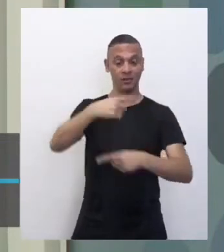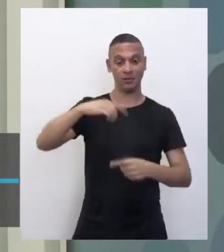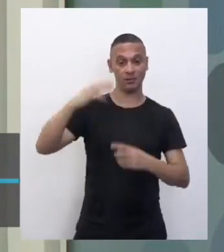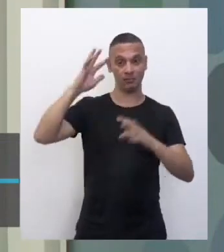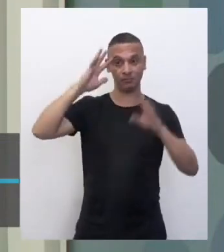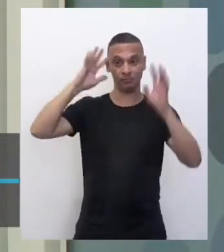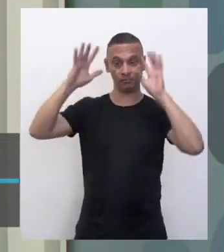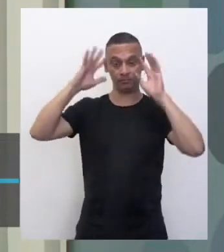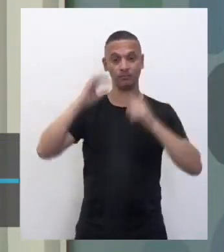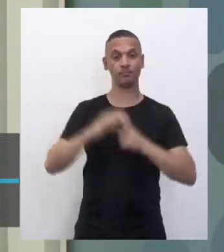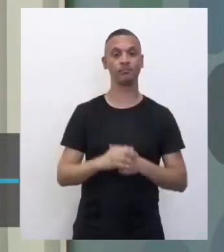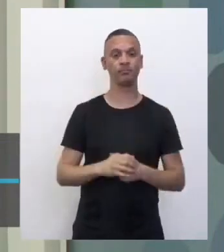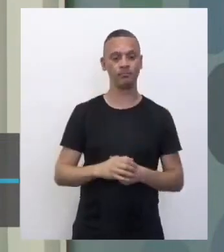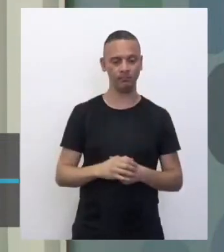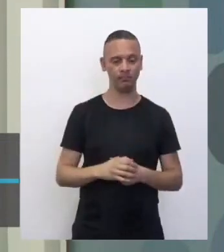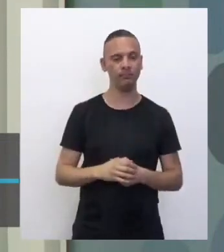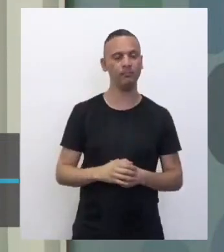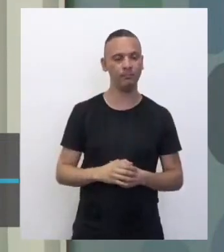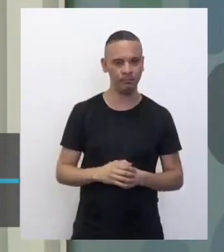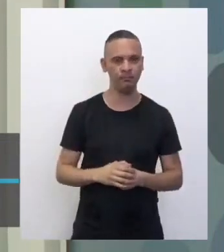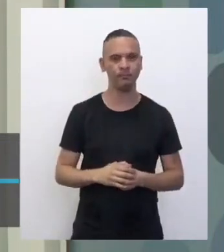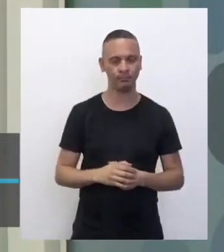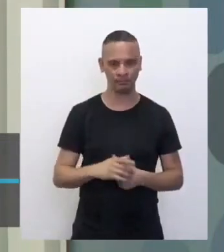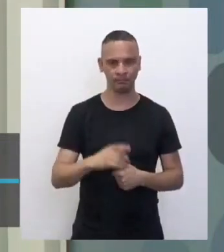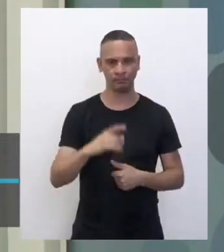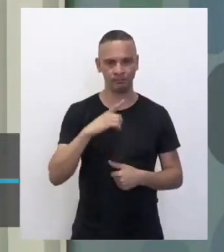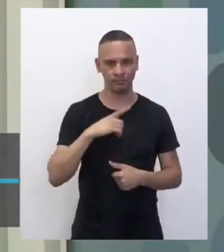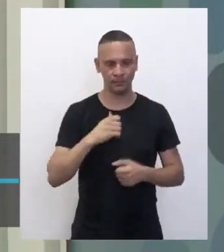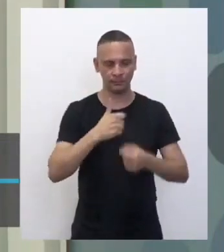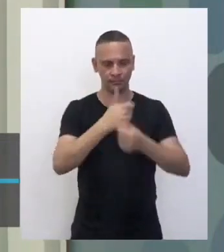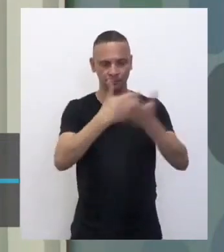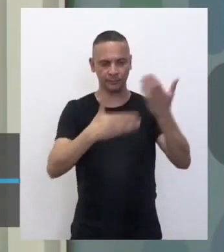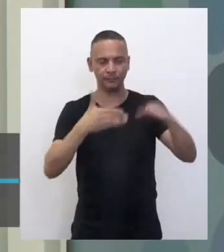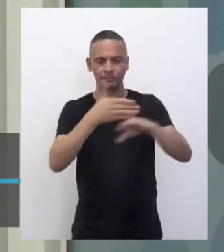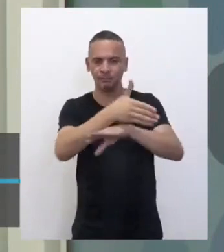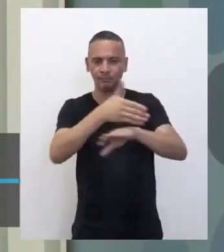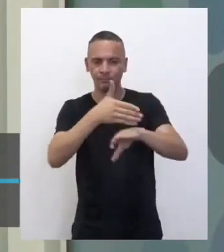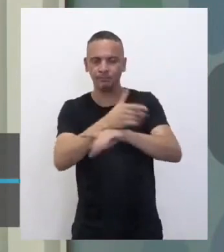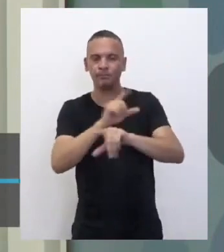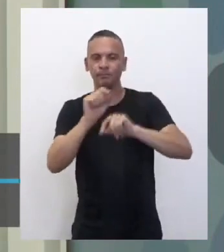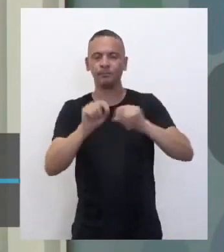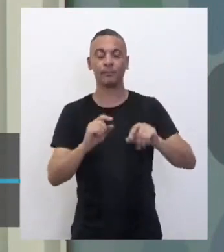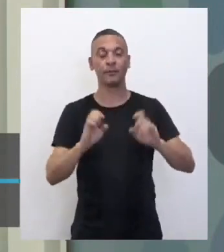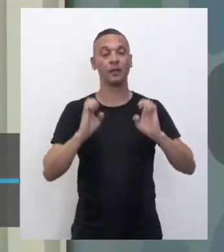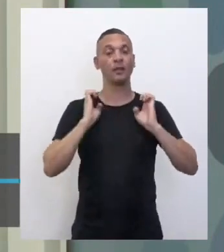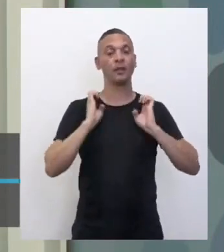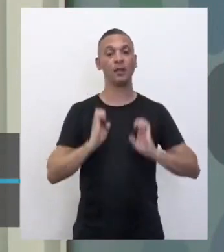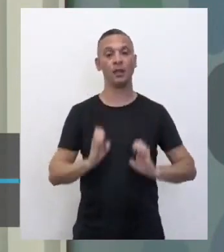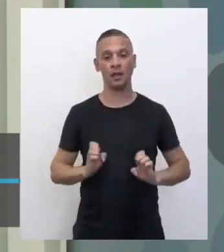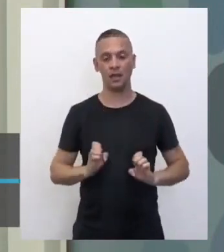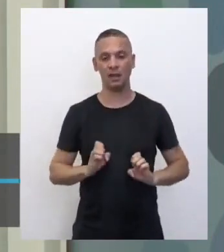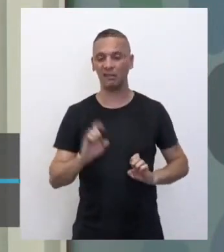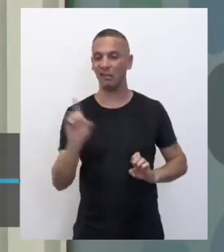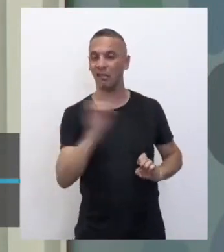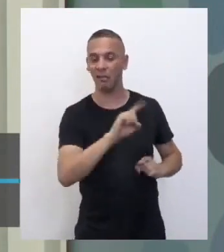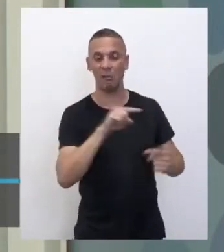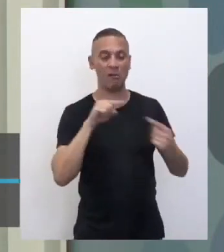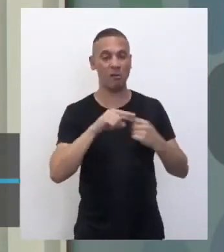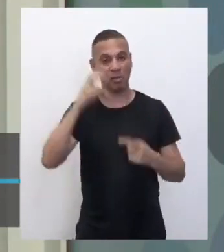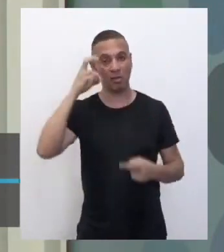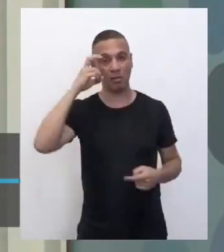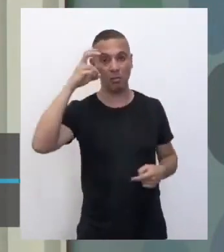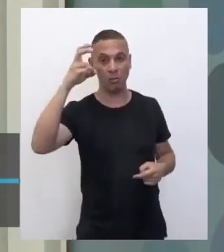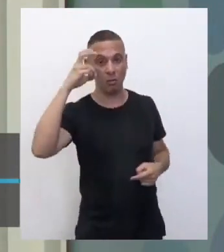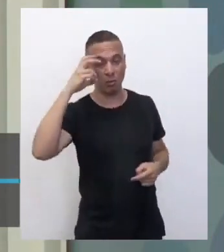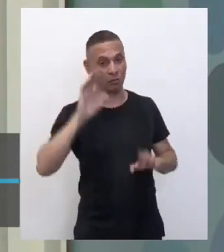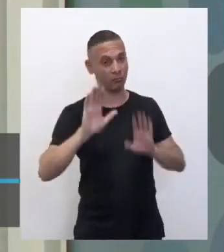Galera, foi colocado aí no chat essa questão de que a ética ela não é cultural, né, que não foi bem isso